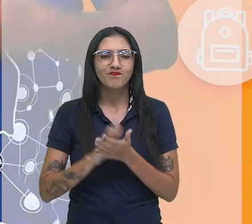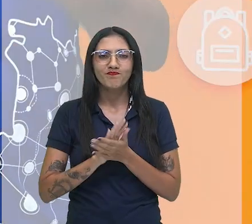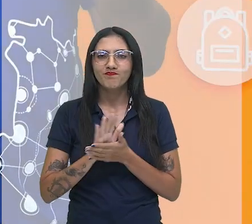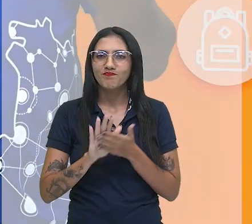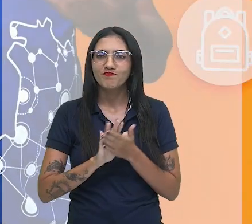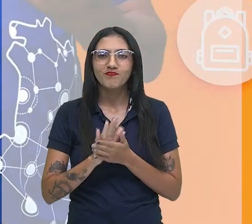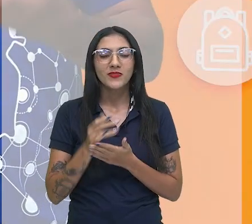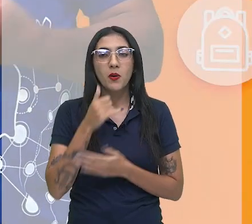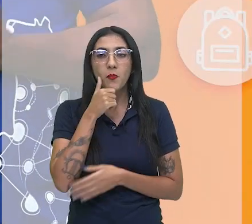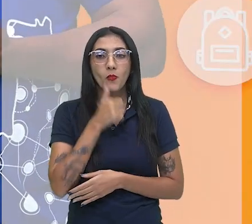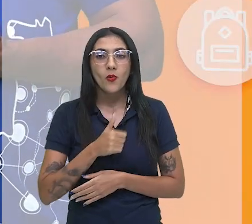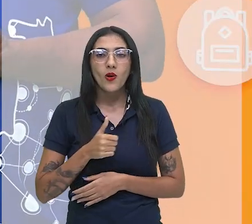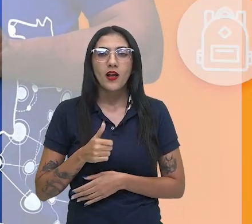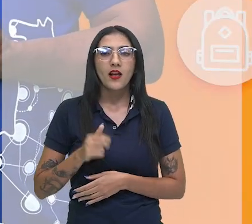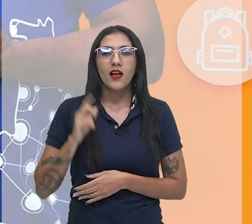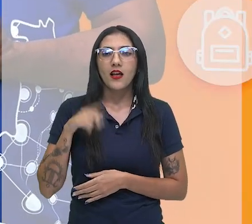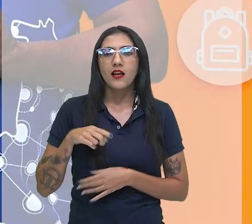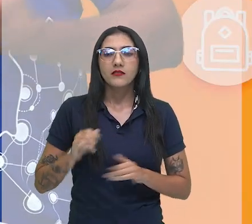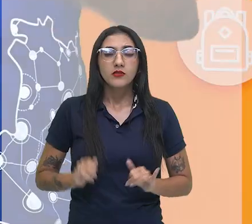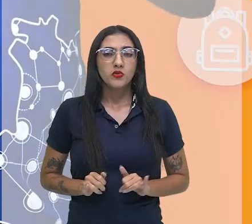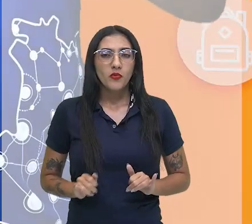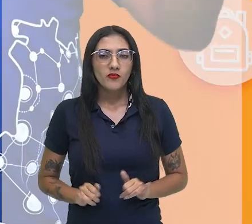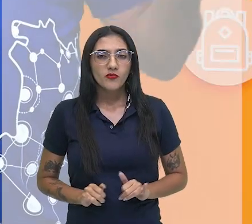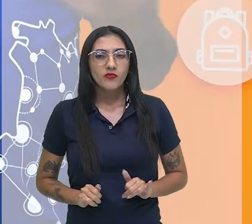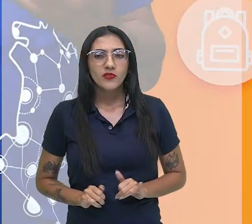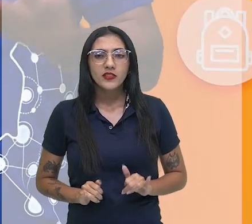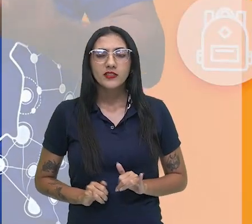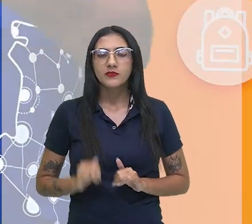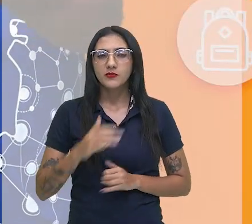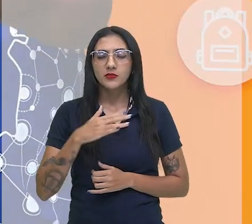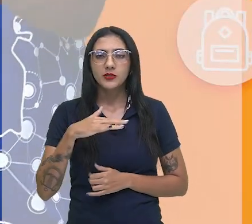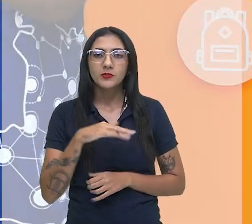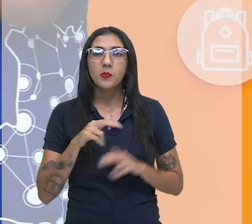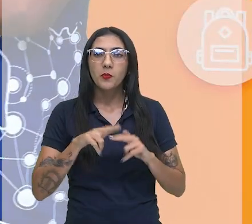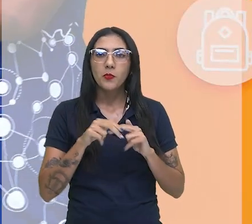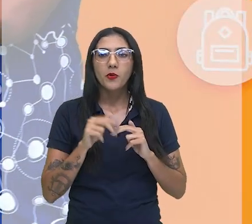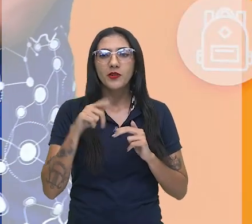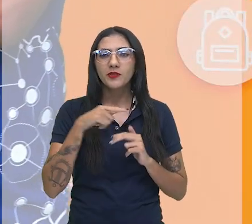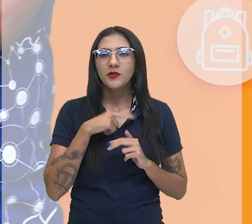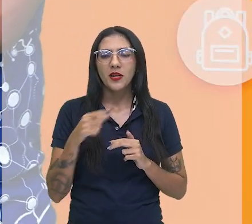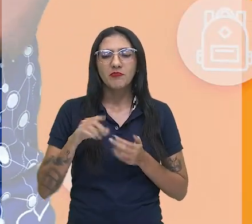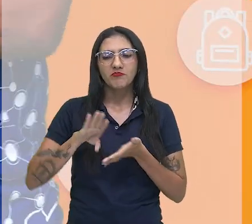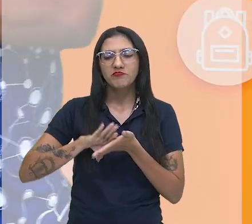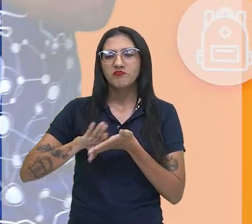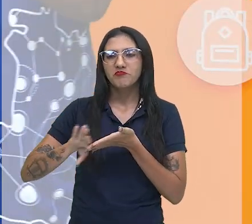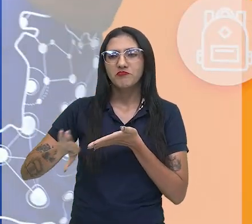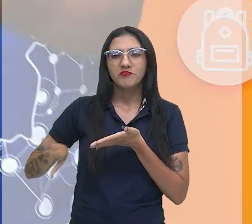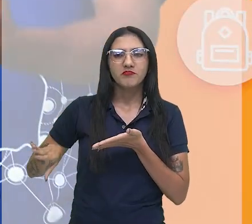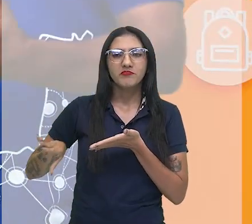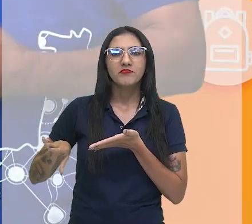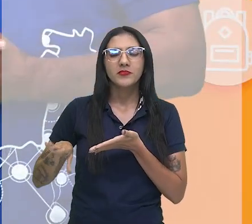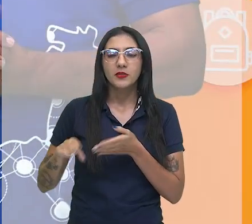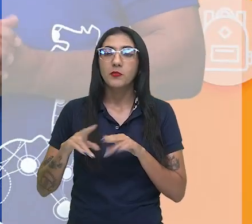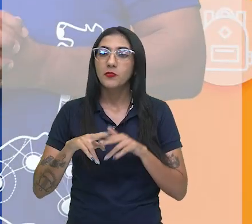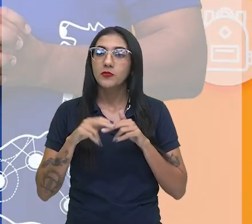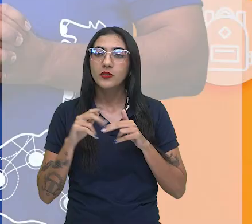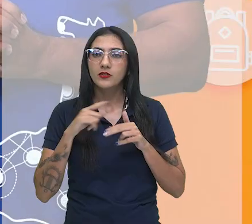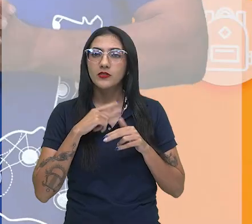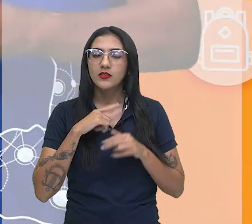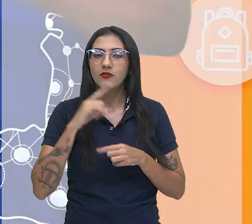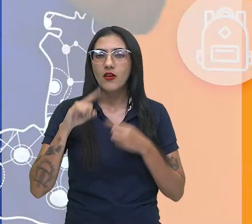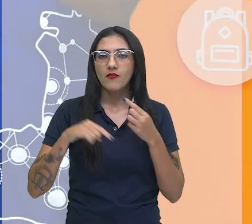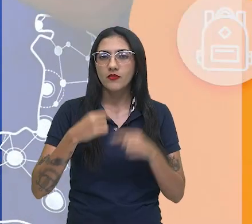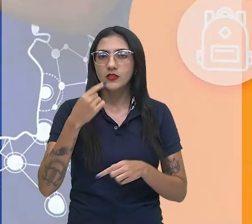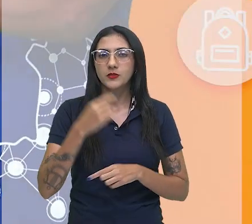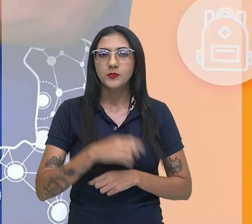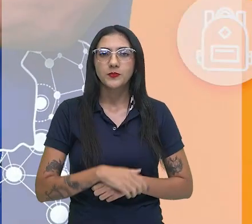a mulher sofria muito com relação ao mundo do trabalho, esse universo do trabalho. Por isso que ela ficava muito de fora, né? Houve avanços.